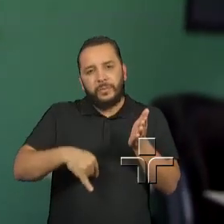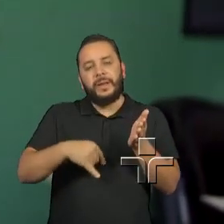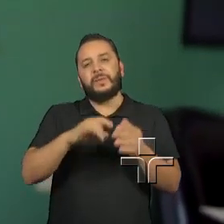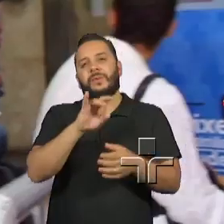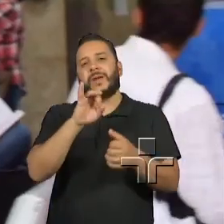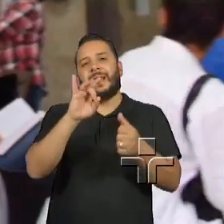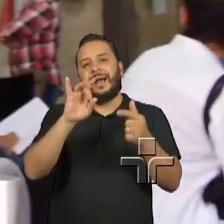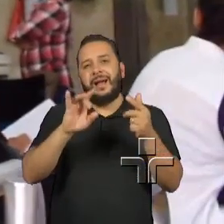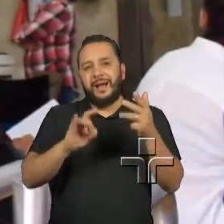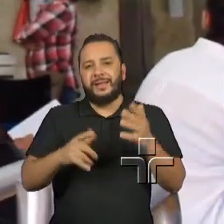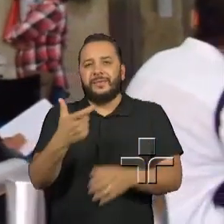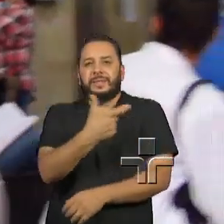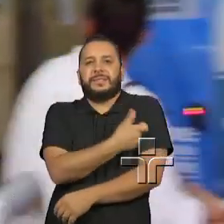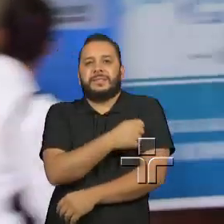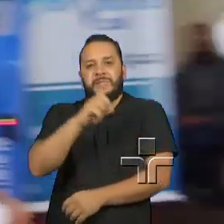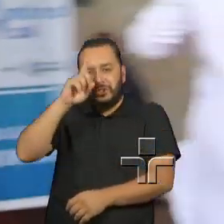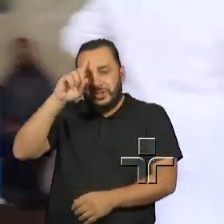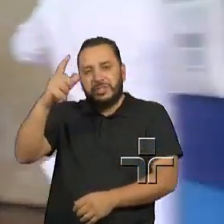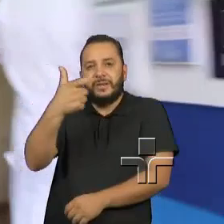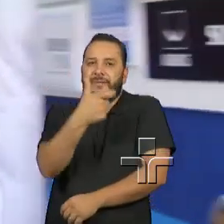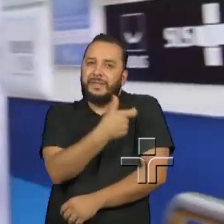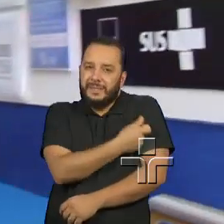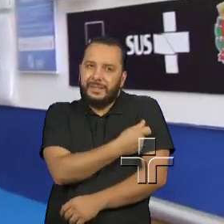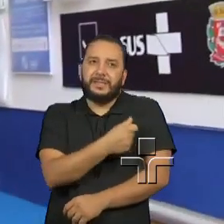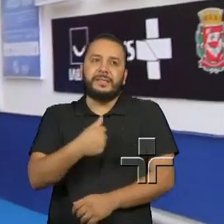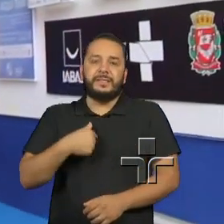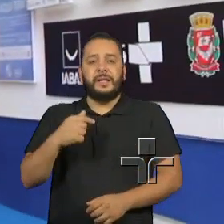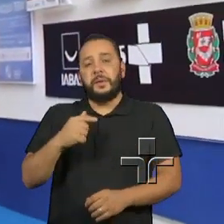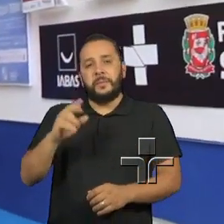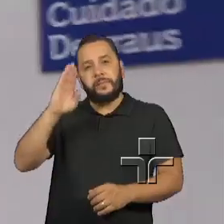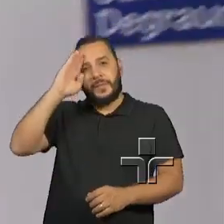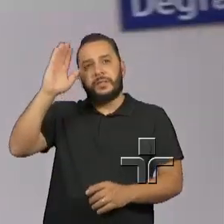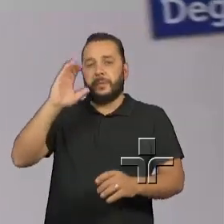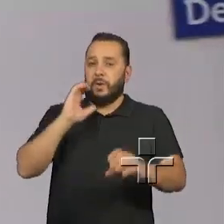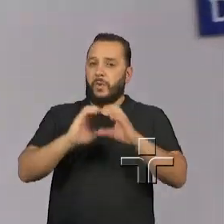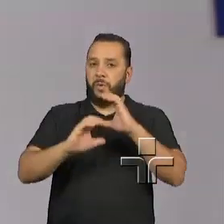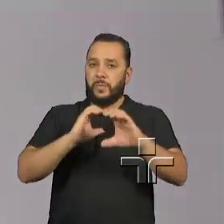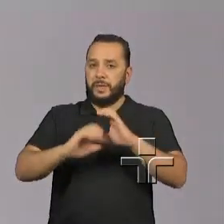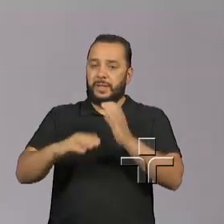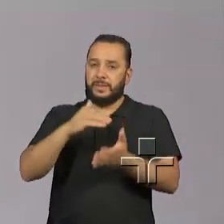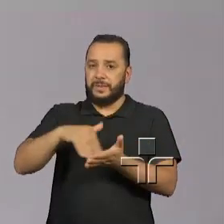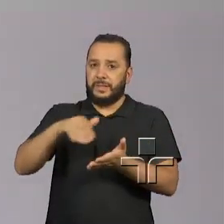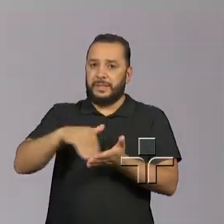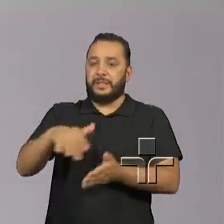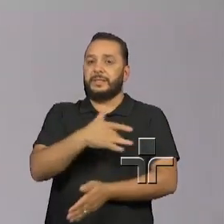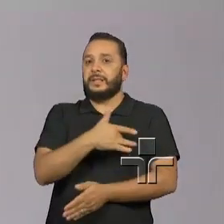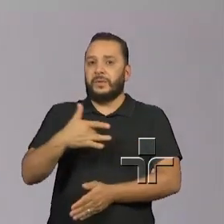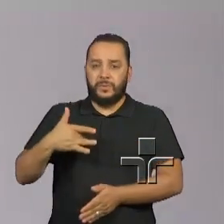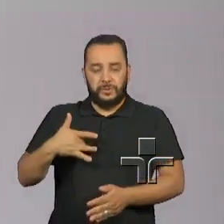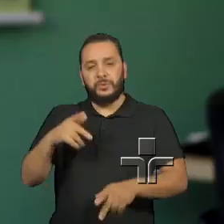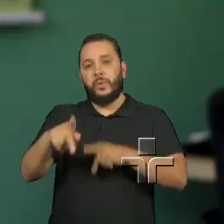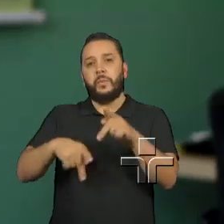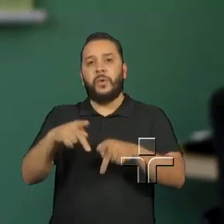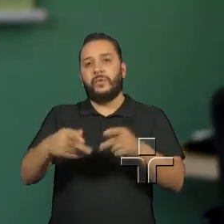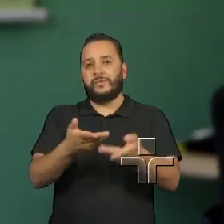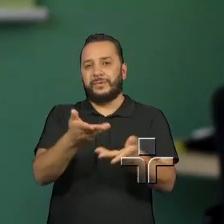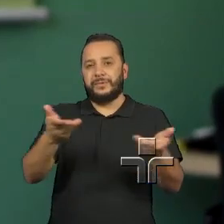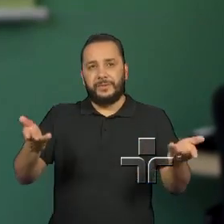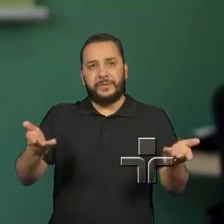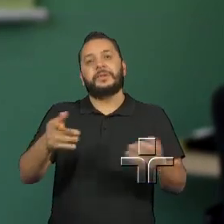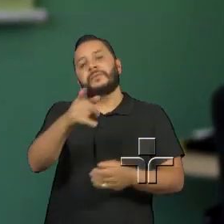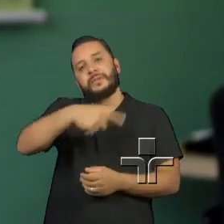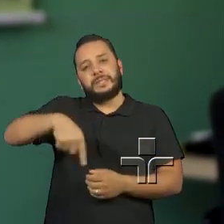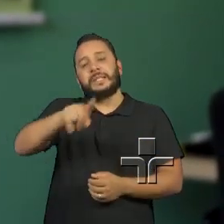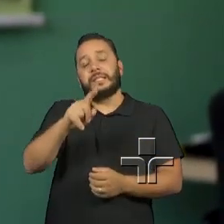calendário vacinal, a forma principal da nossa comunicação da Secretaria de Saúde com a população para acessar